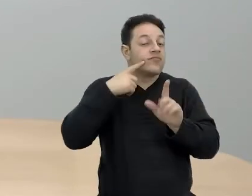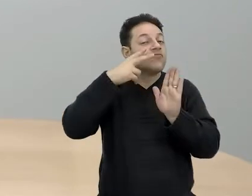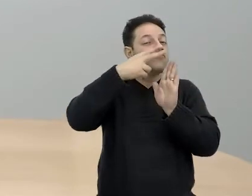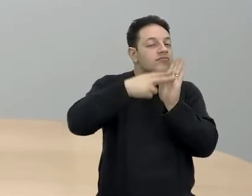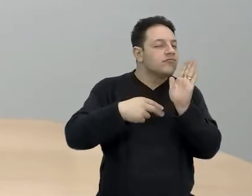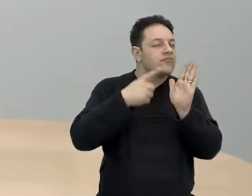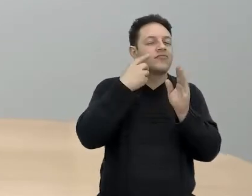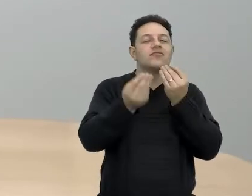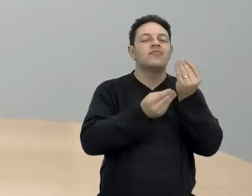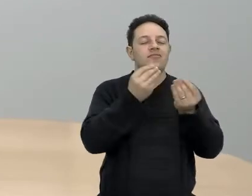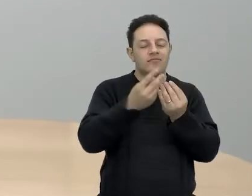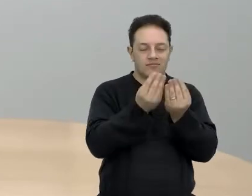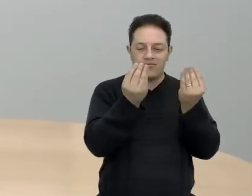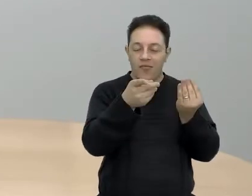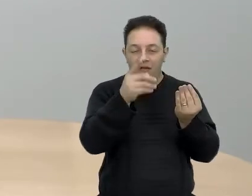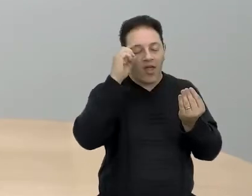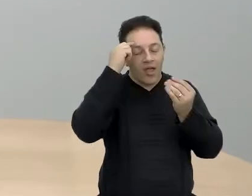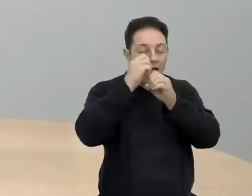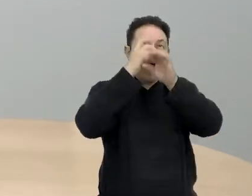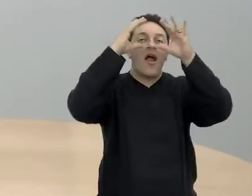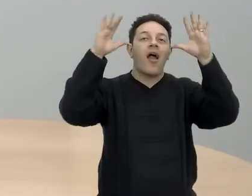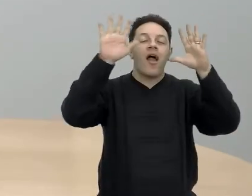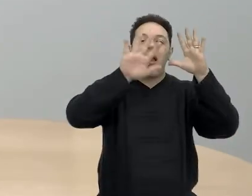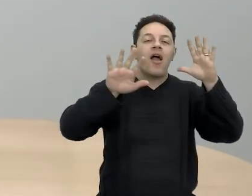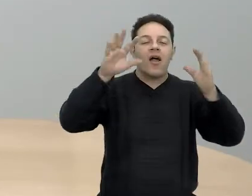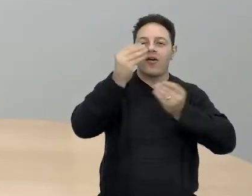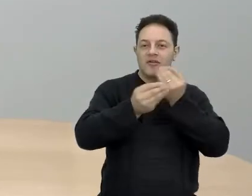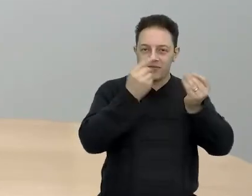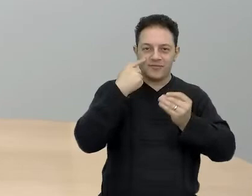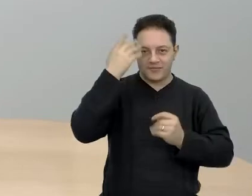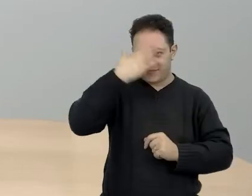vocês conseguirem visualizar o que eu estou falando.